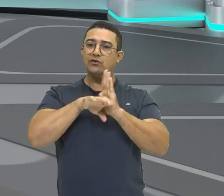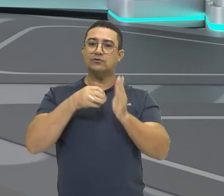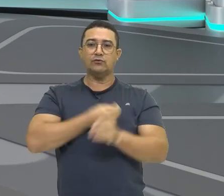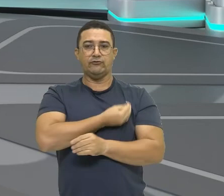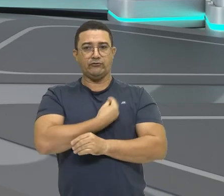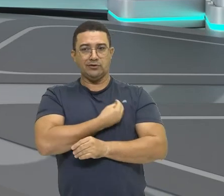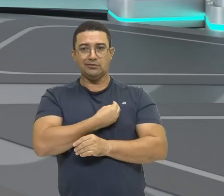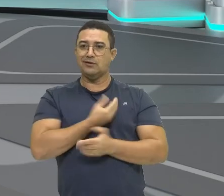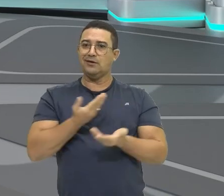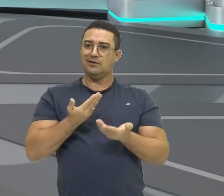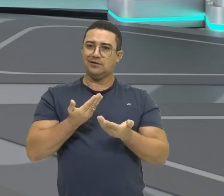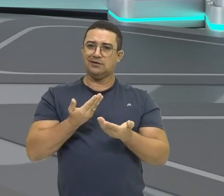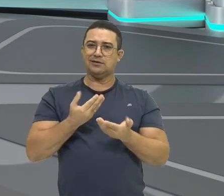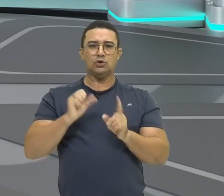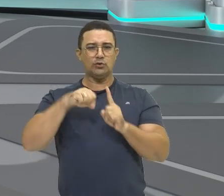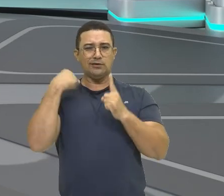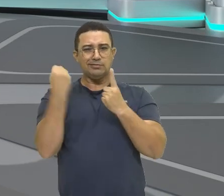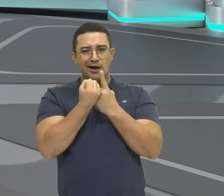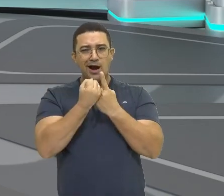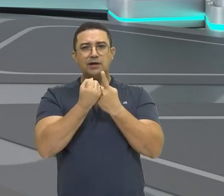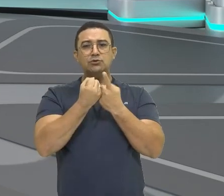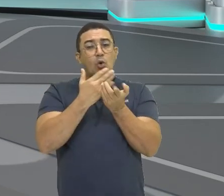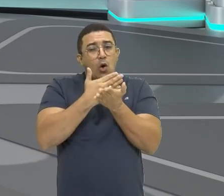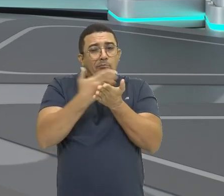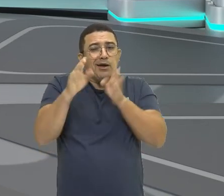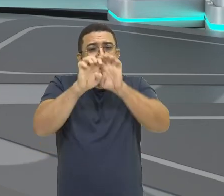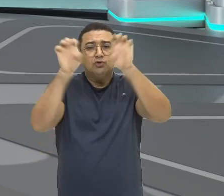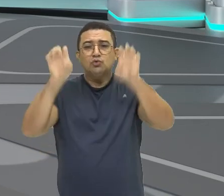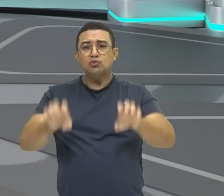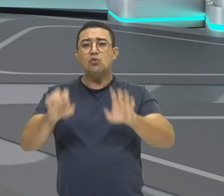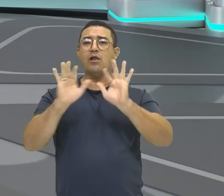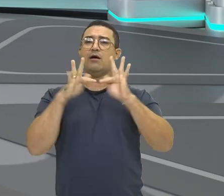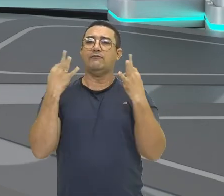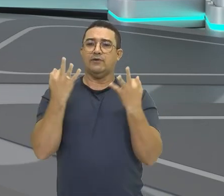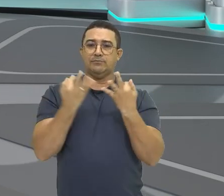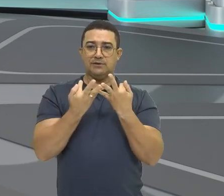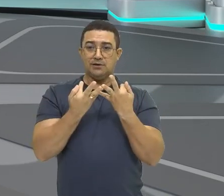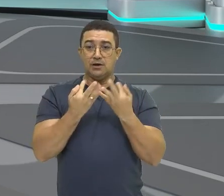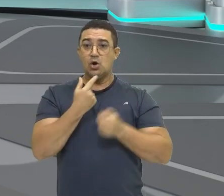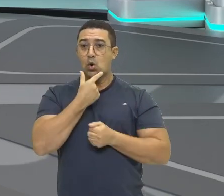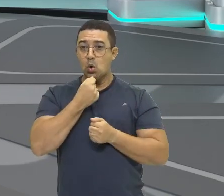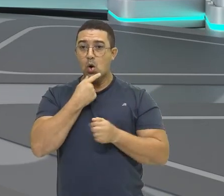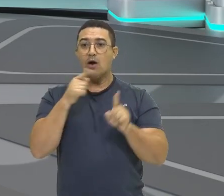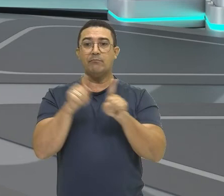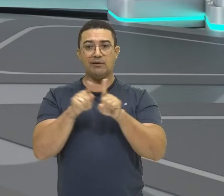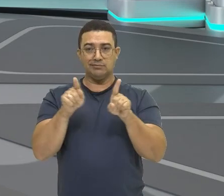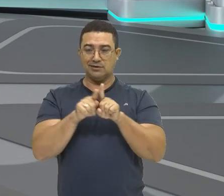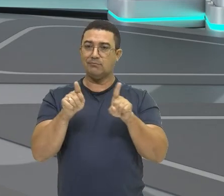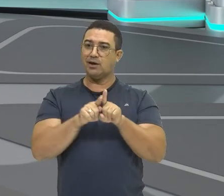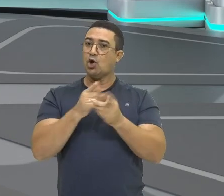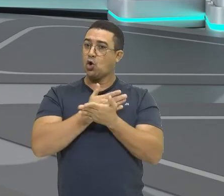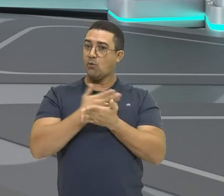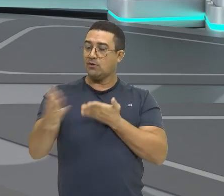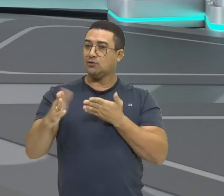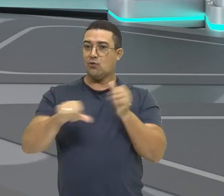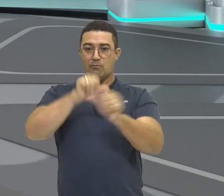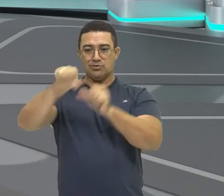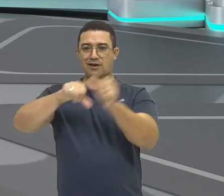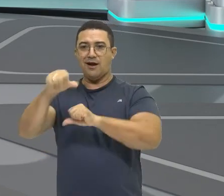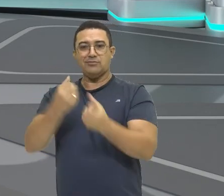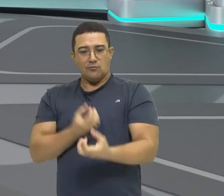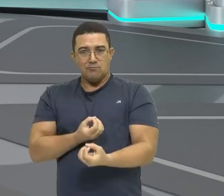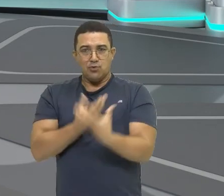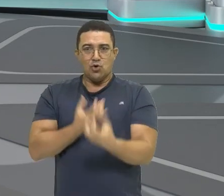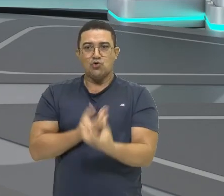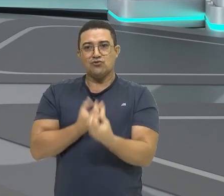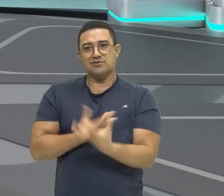sociedade, estruturando as famílias, né? Ele começou a também modificar as suas produções. Já pensou